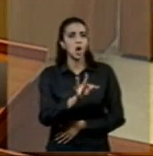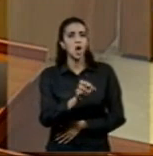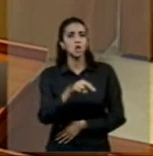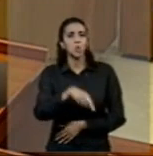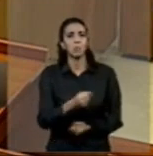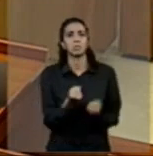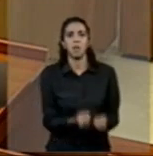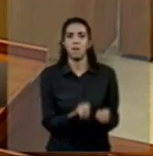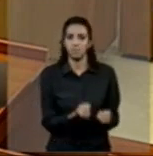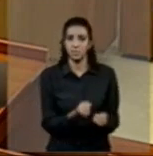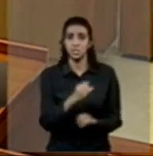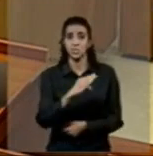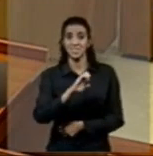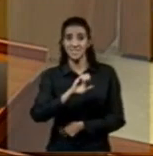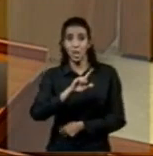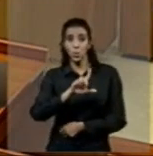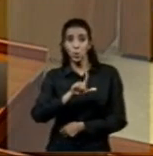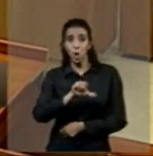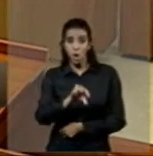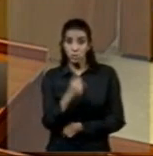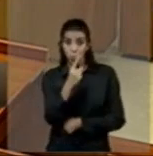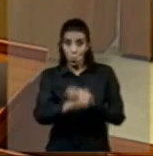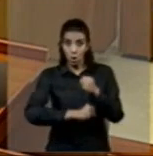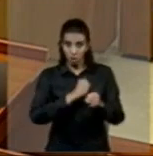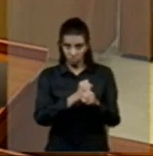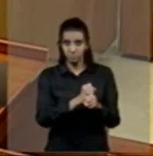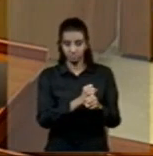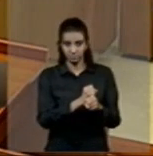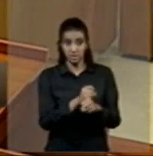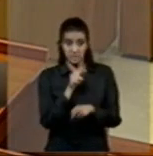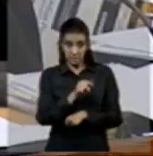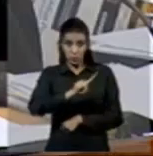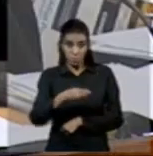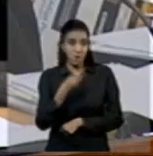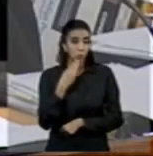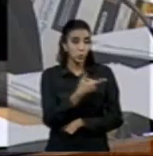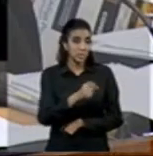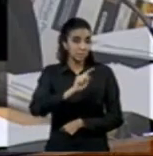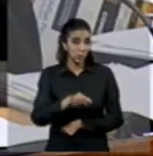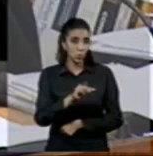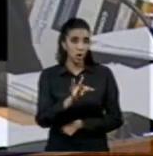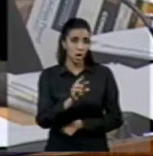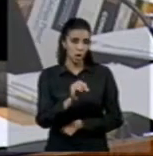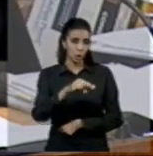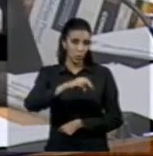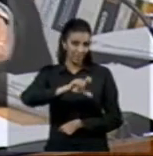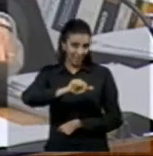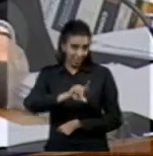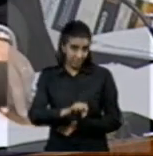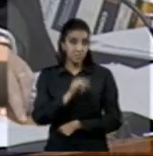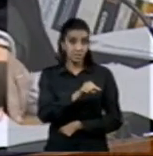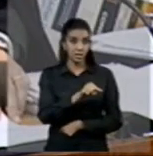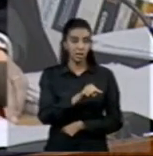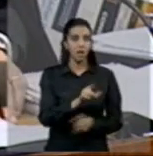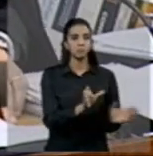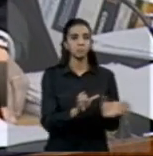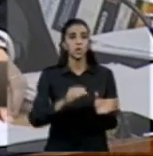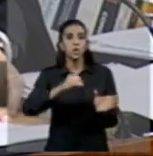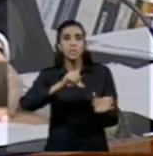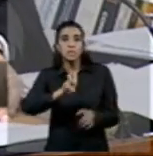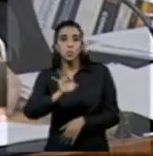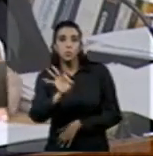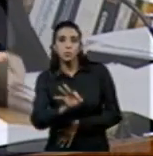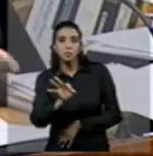toneladas de celulose por ano. E desse 1 milhão e 200 mil toneladas, 95% destinadas